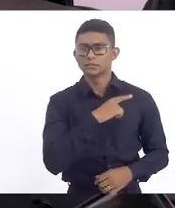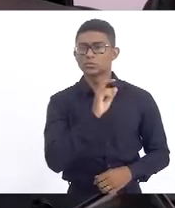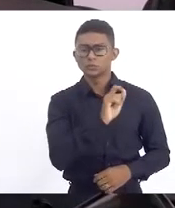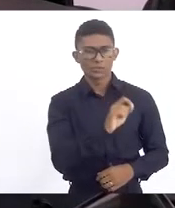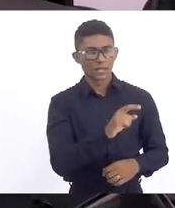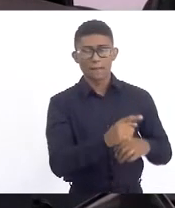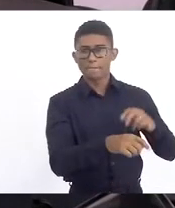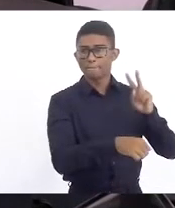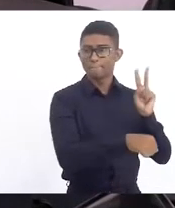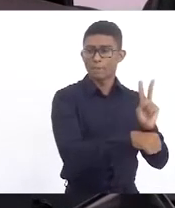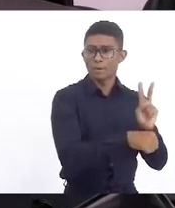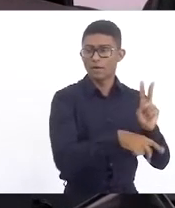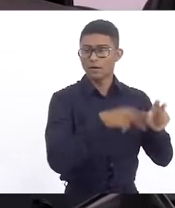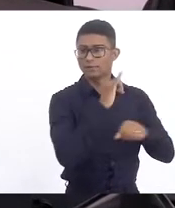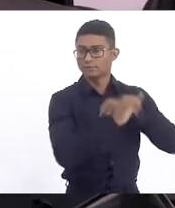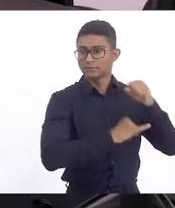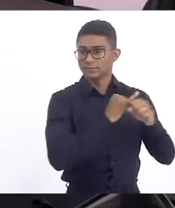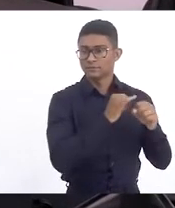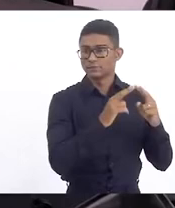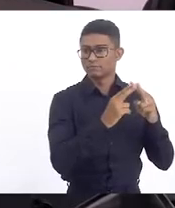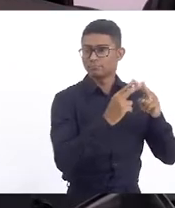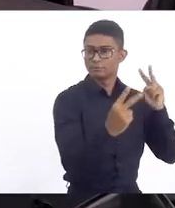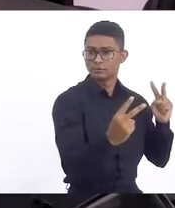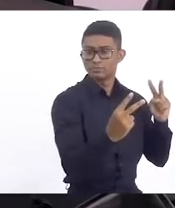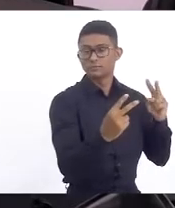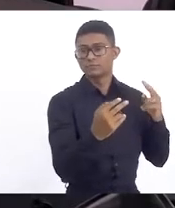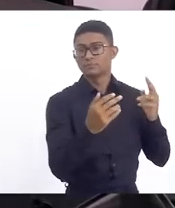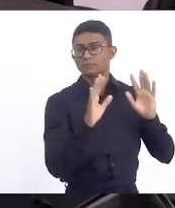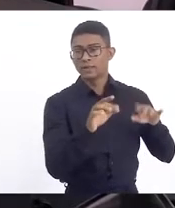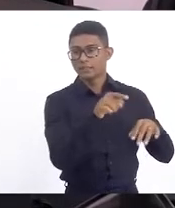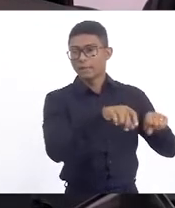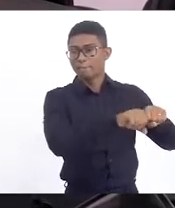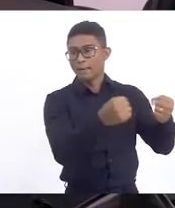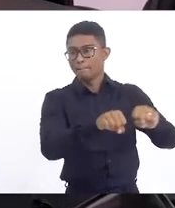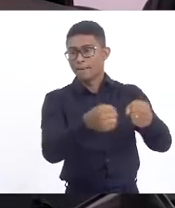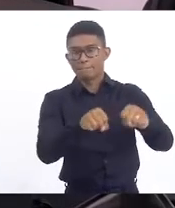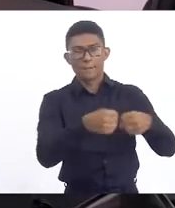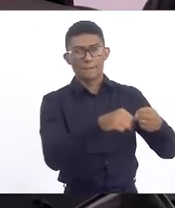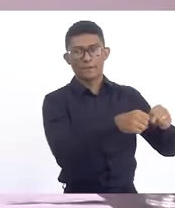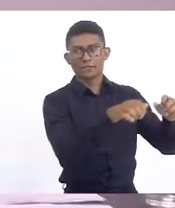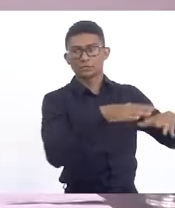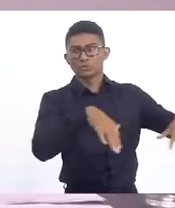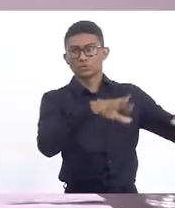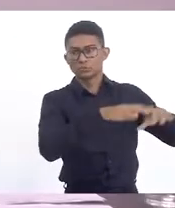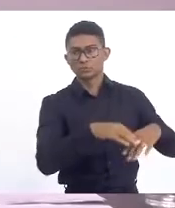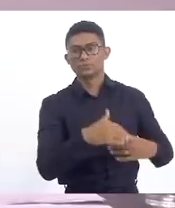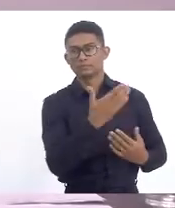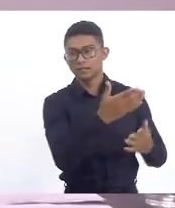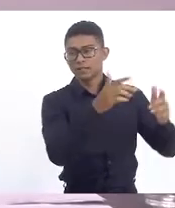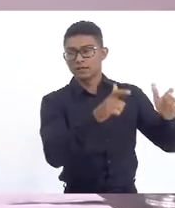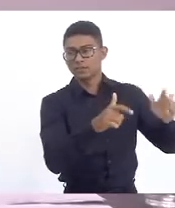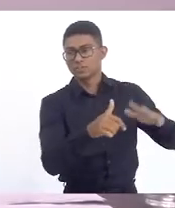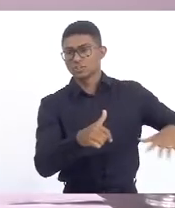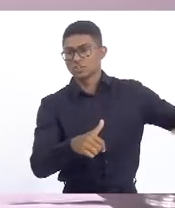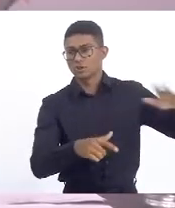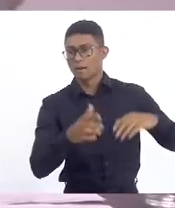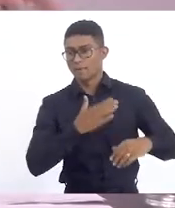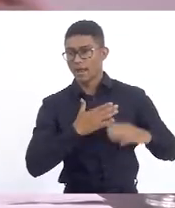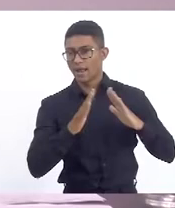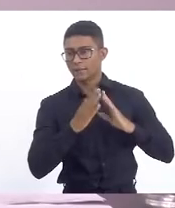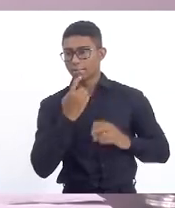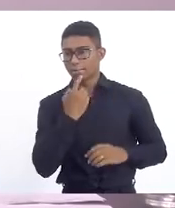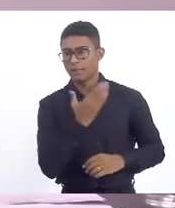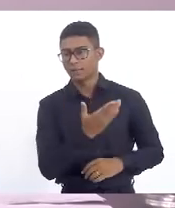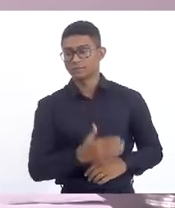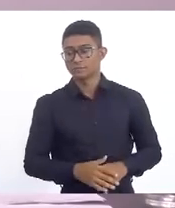de monitoramento online, como falo, que estão todas elas quebradas dentro da região de Santa Cruz. E também deveria